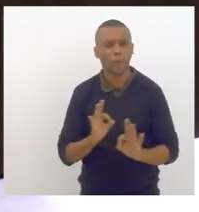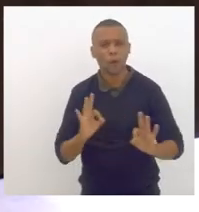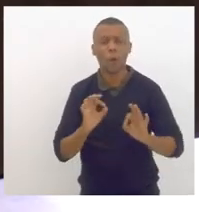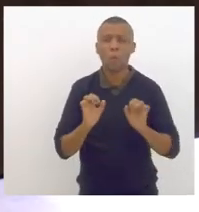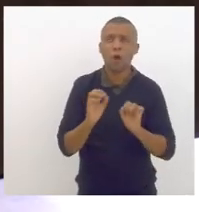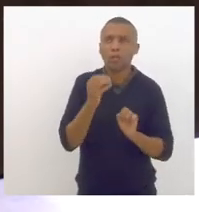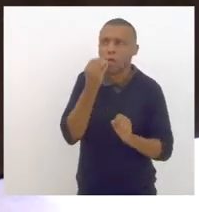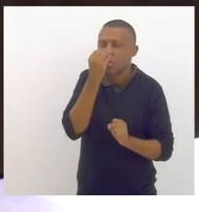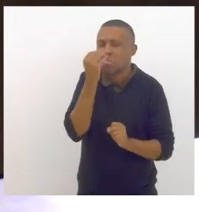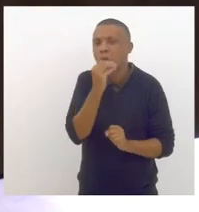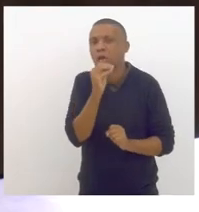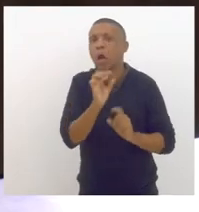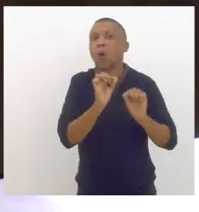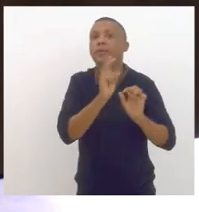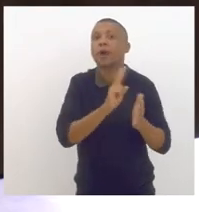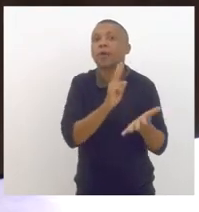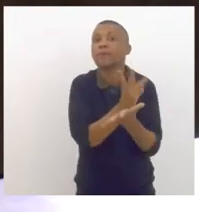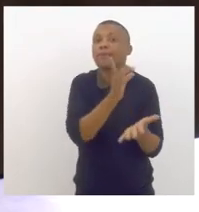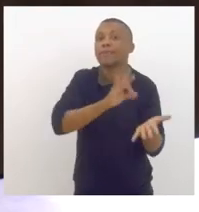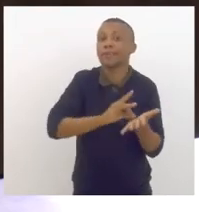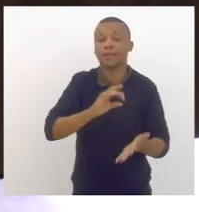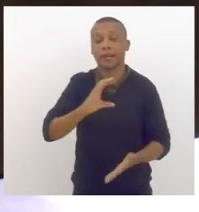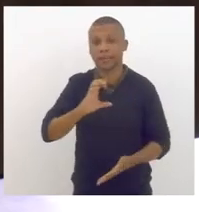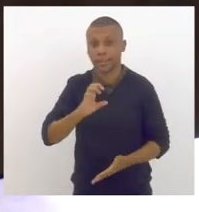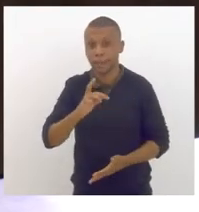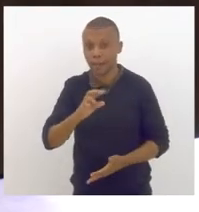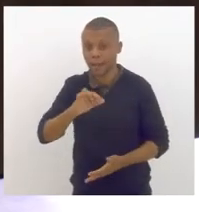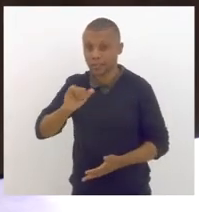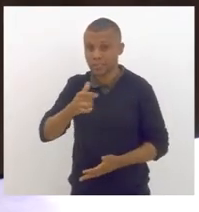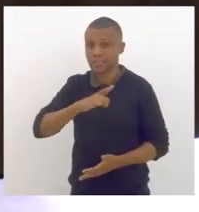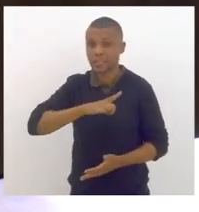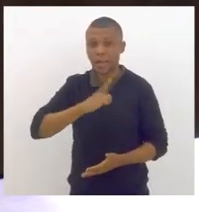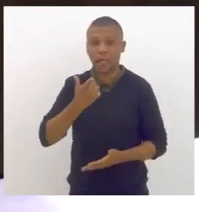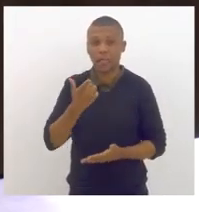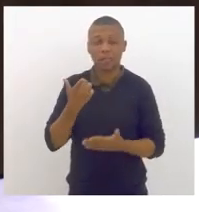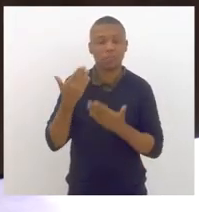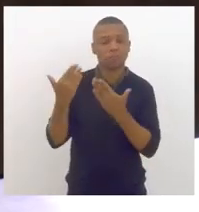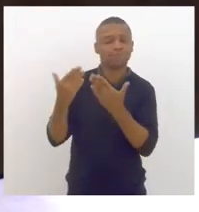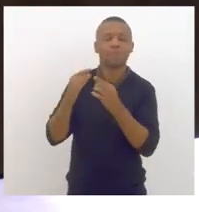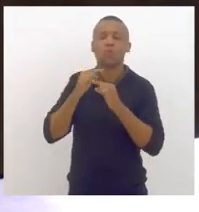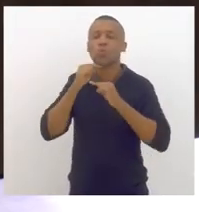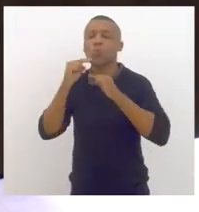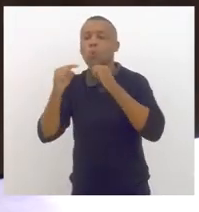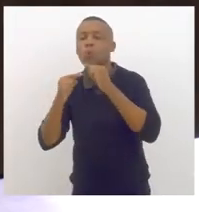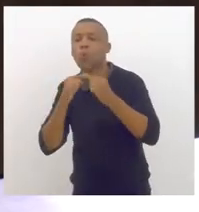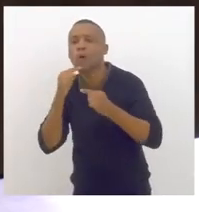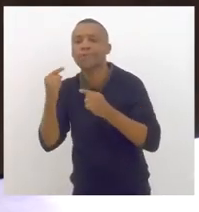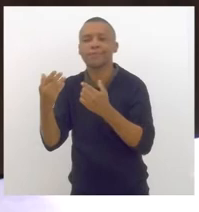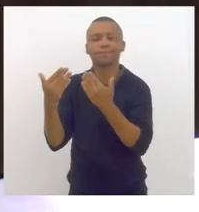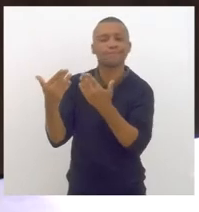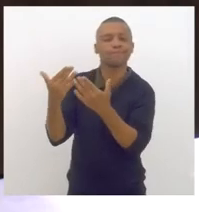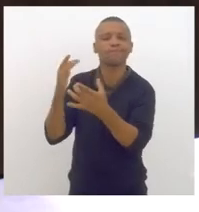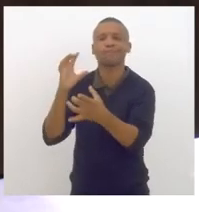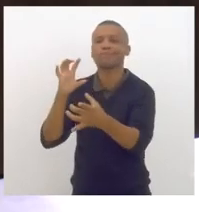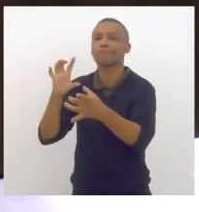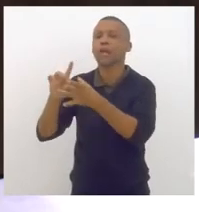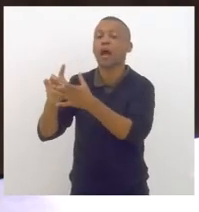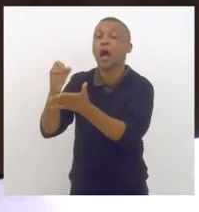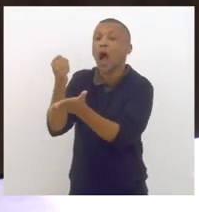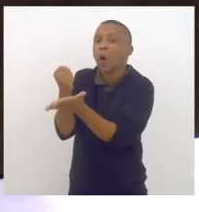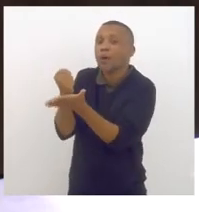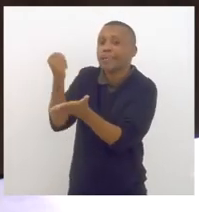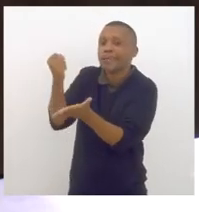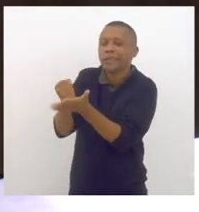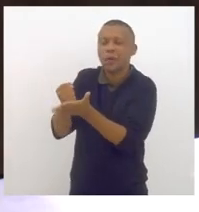realidade que a CEPERJ está sob total desconfiança no que tange as suas